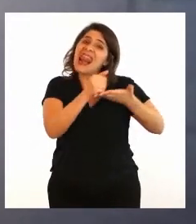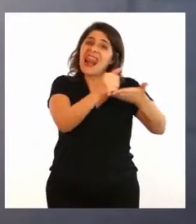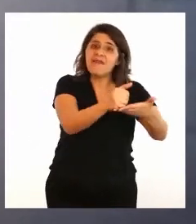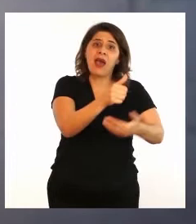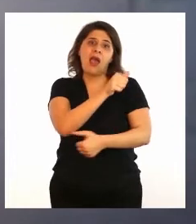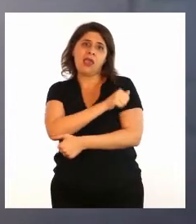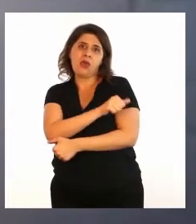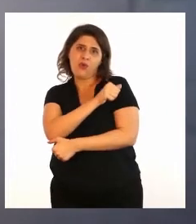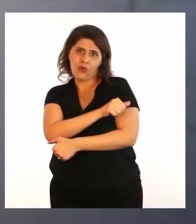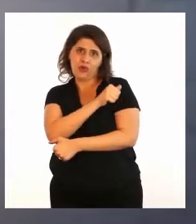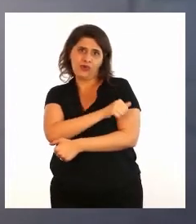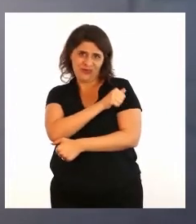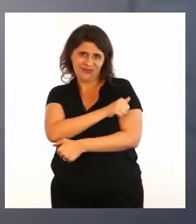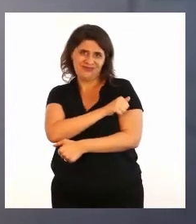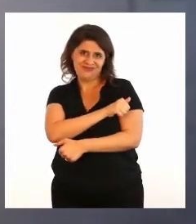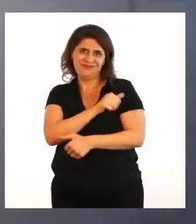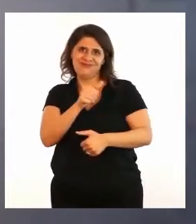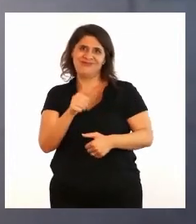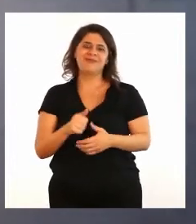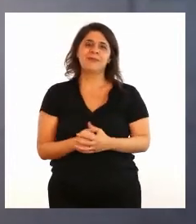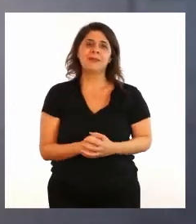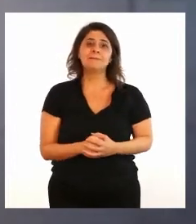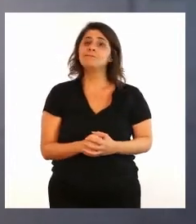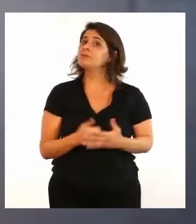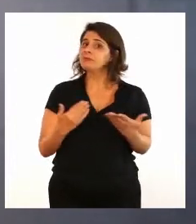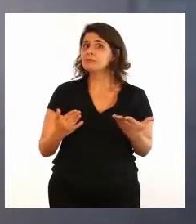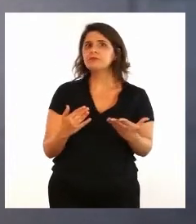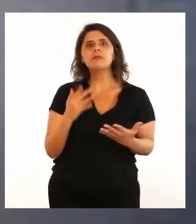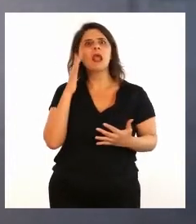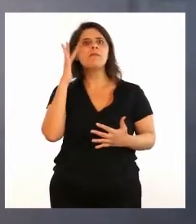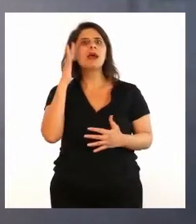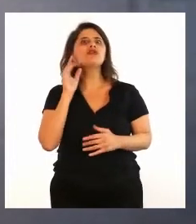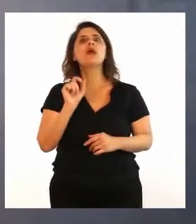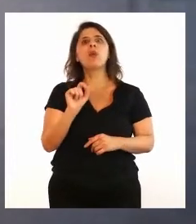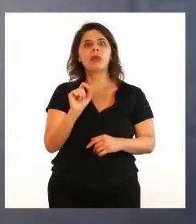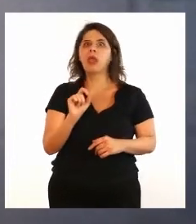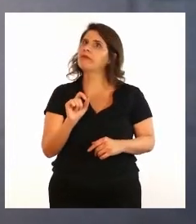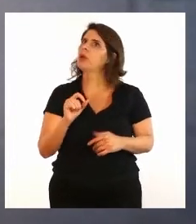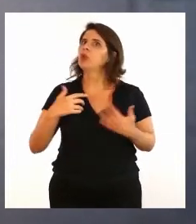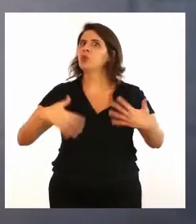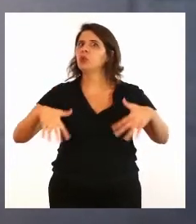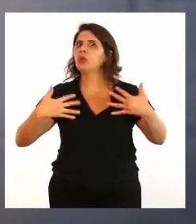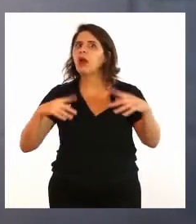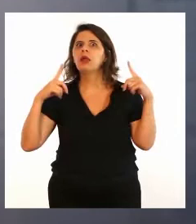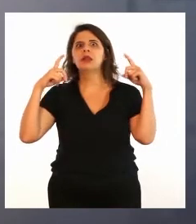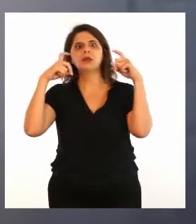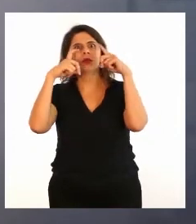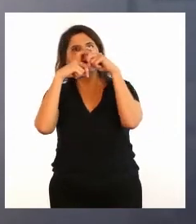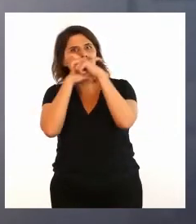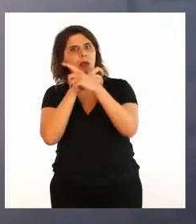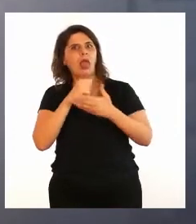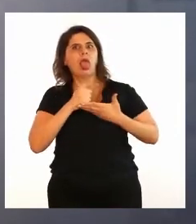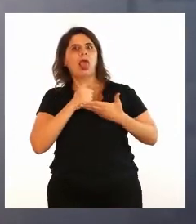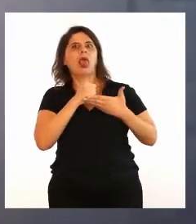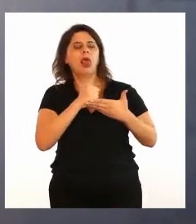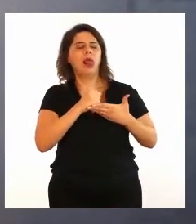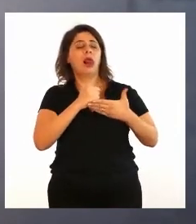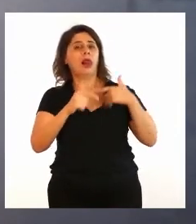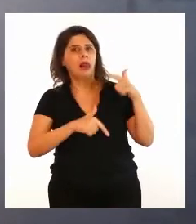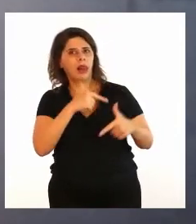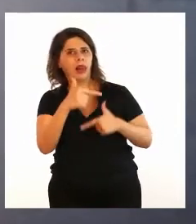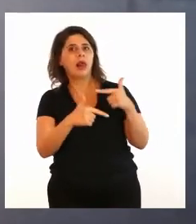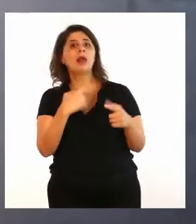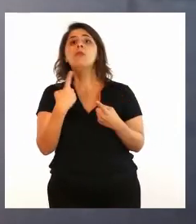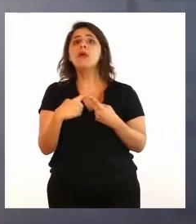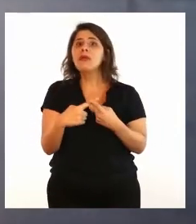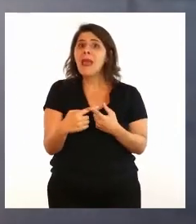até o Rio de Janeiro, o que a gente consegue imaginar que foi uma tarefa épica para a época, porque,